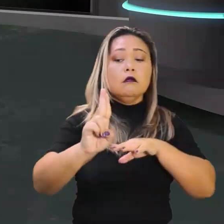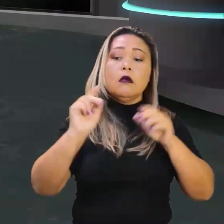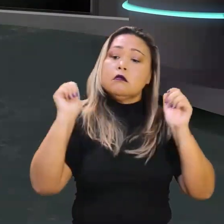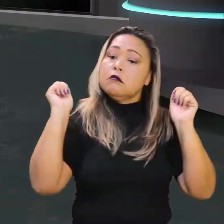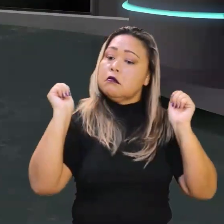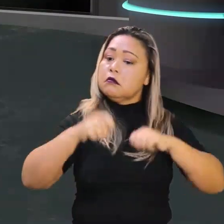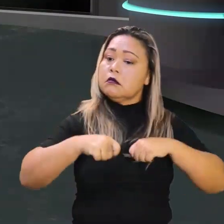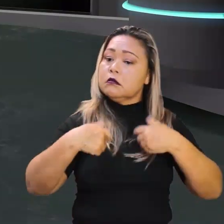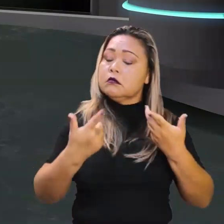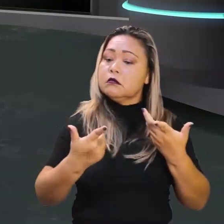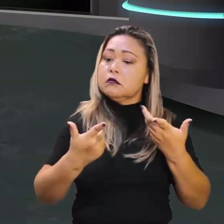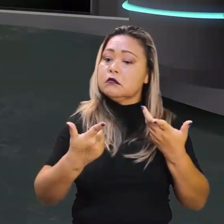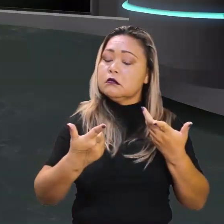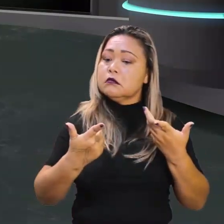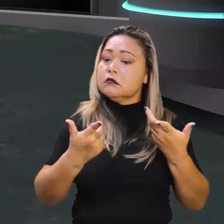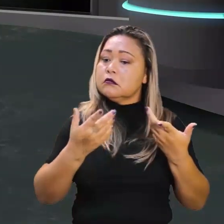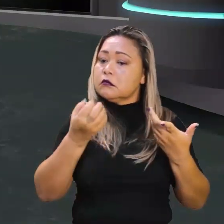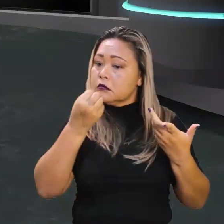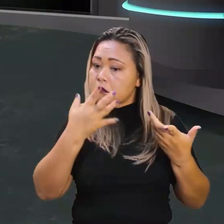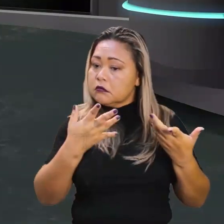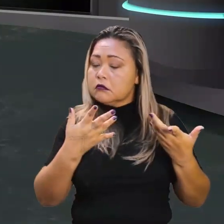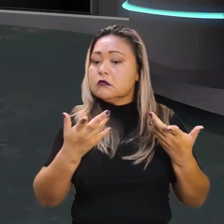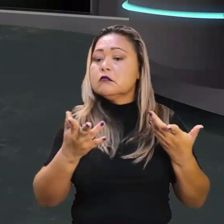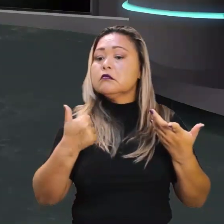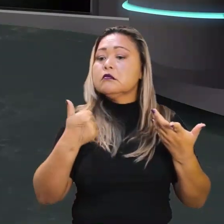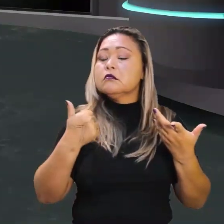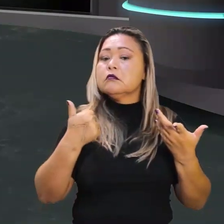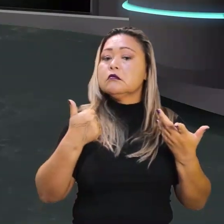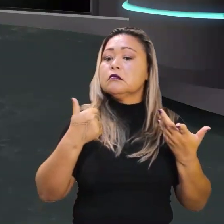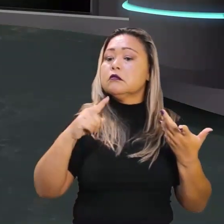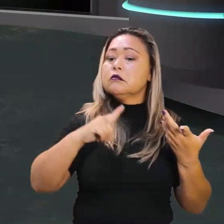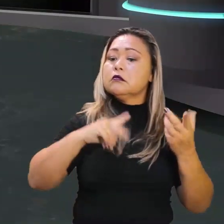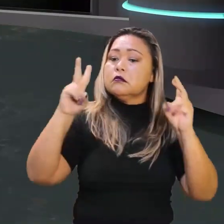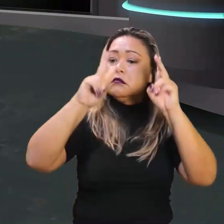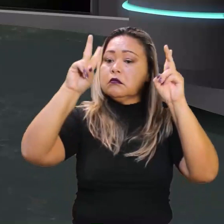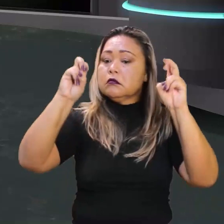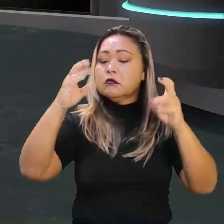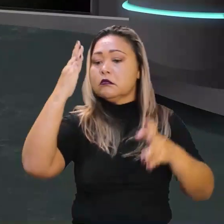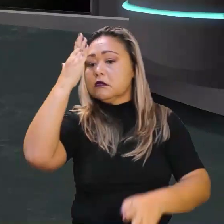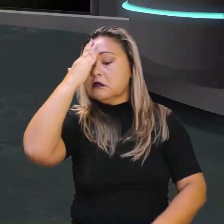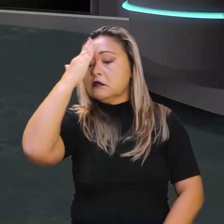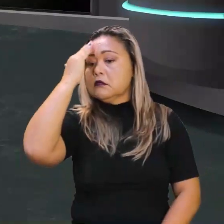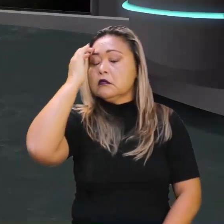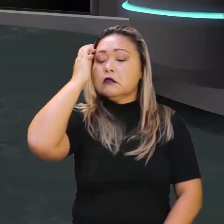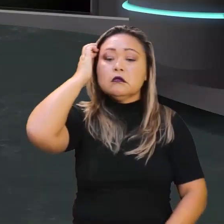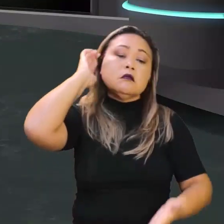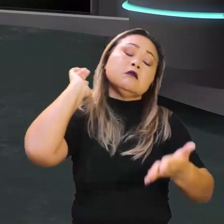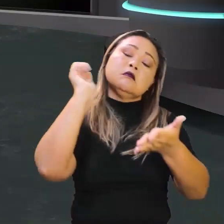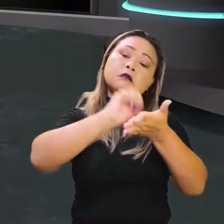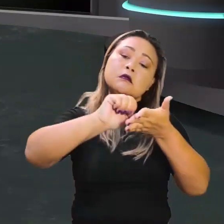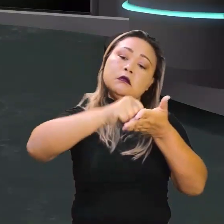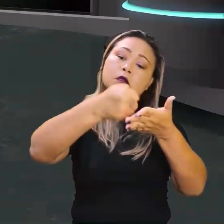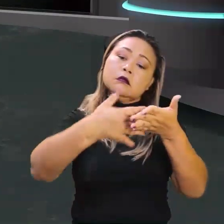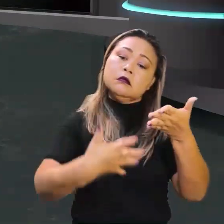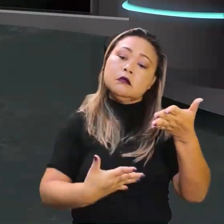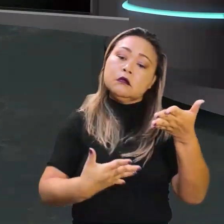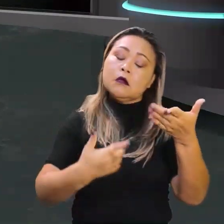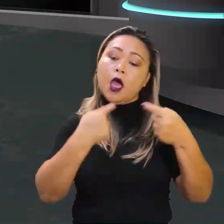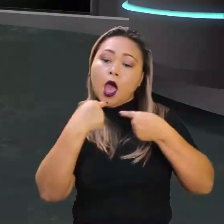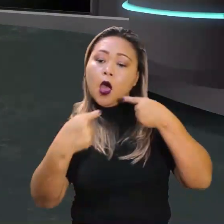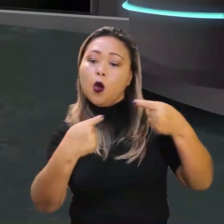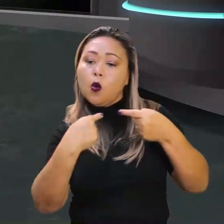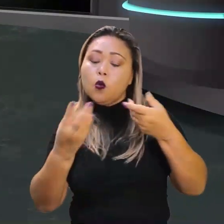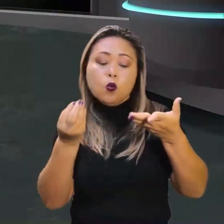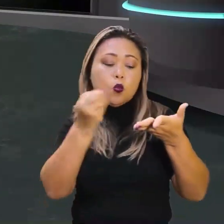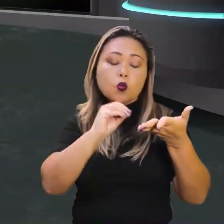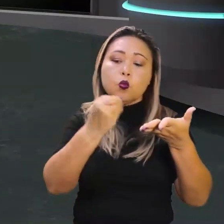poder você se sair bem, para você pegar um tema e saber dissertar sobre ele, saber argumentar,